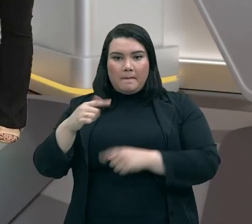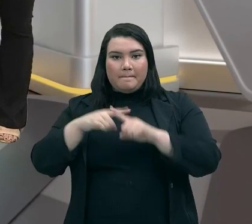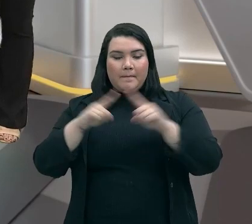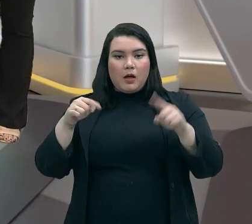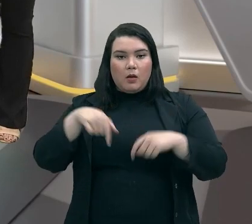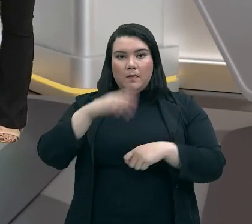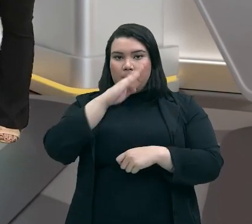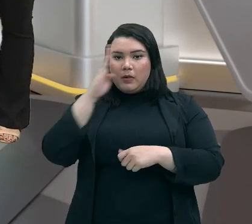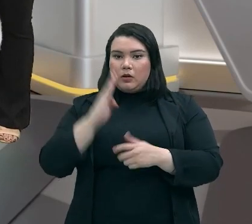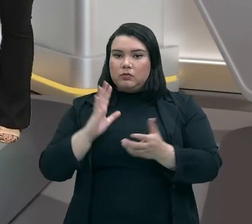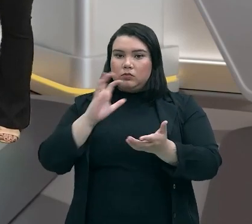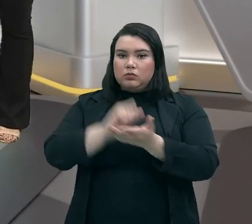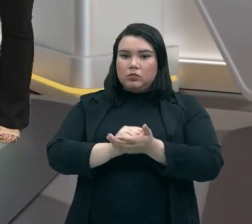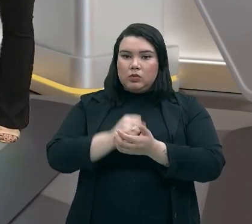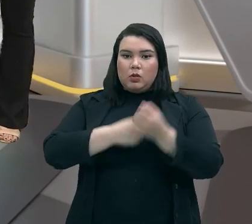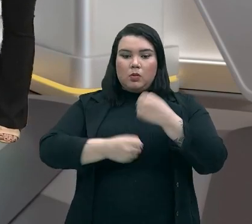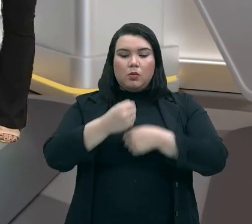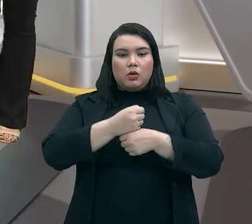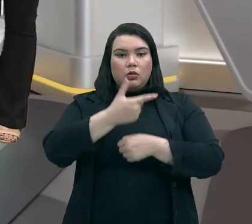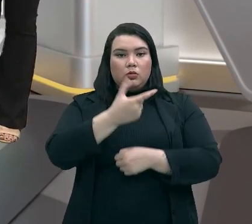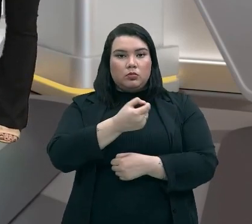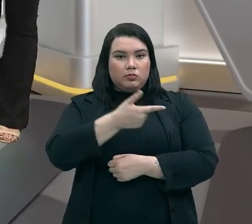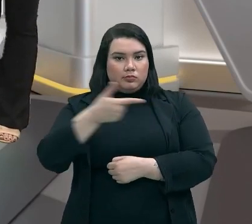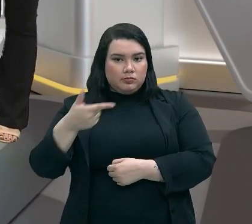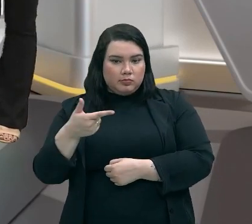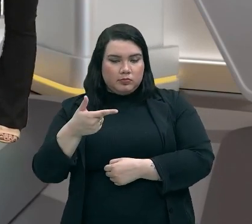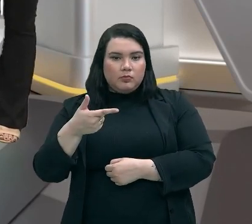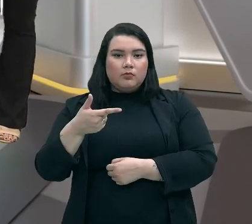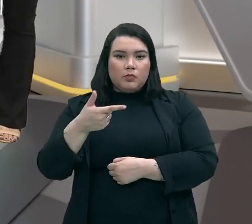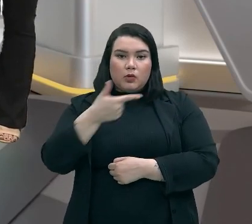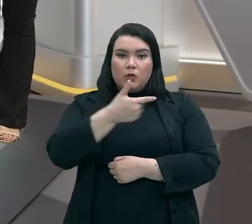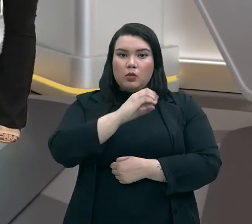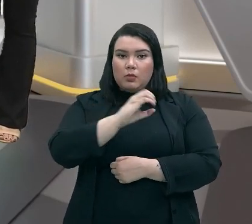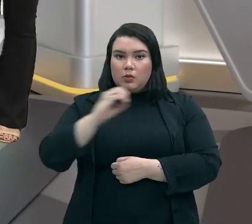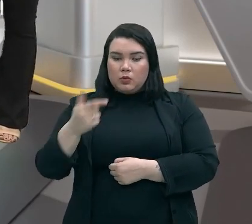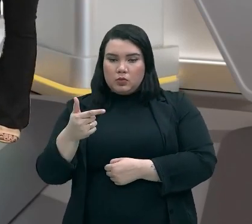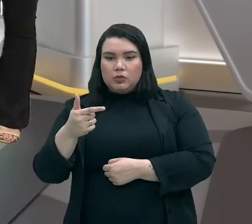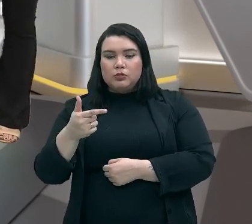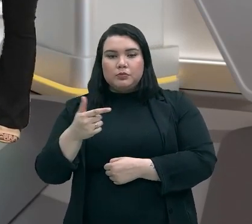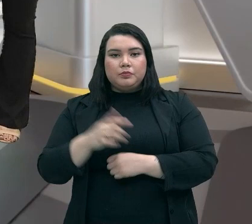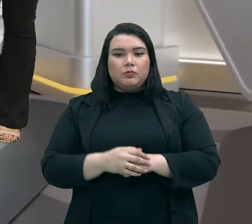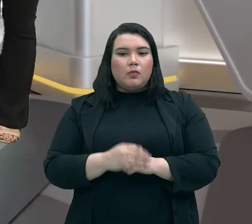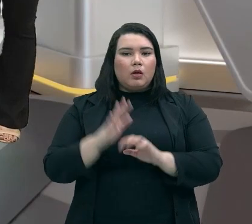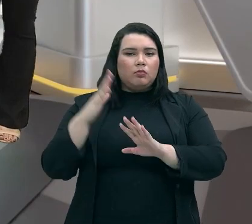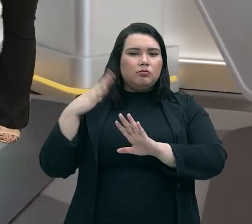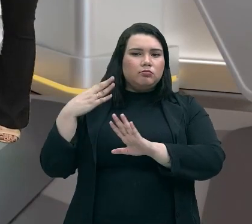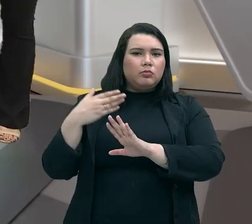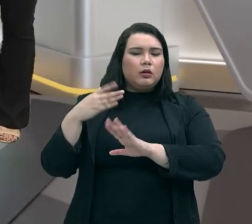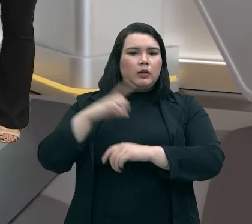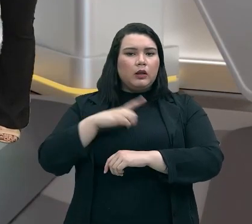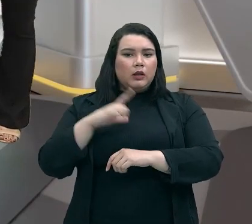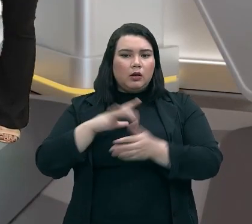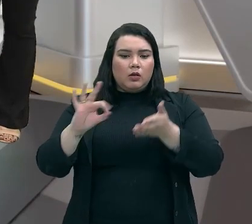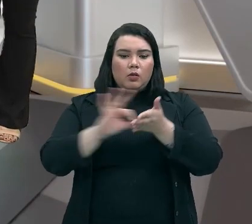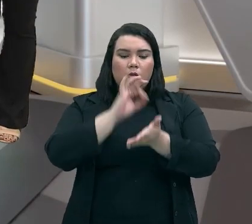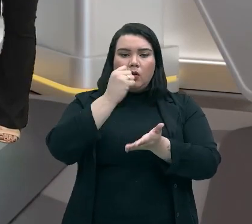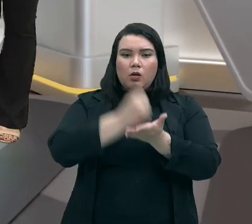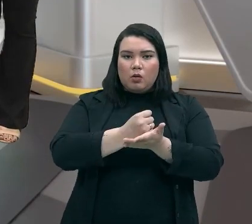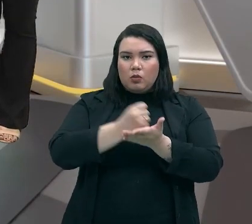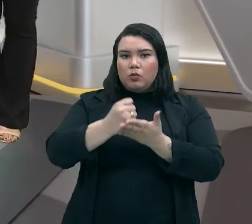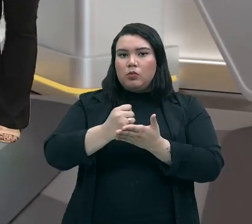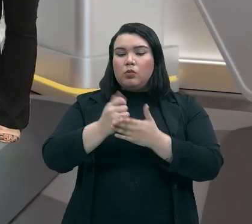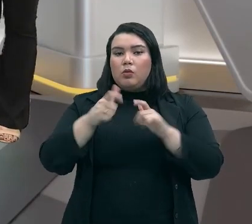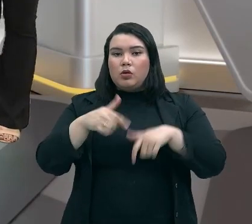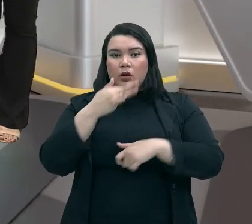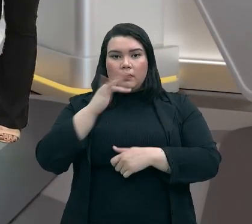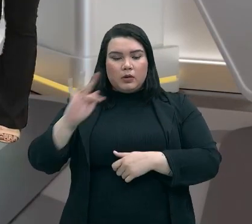aderiu a esse protocolo em 2002, né, alguns anos depois. Mas mais recente, nós tivemos o Acordo de Paris, que foi feito